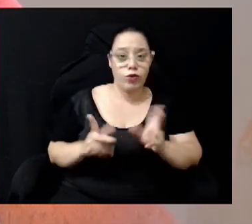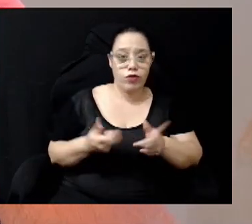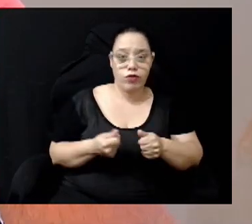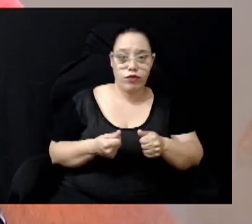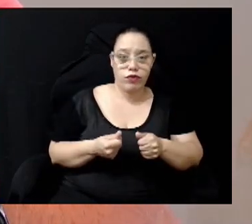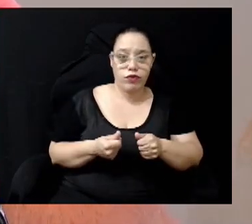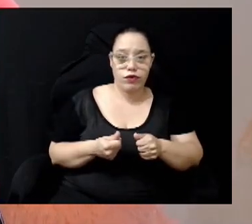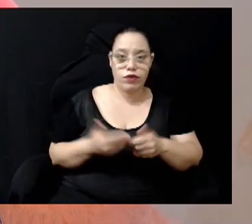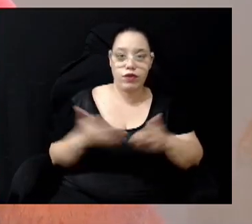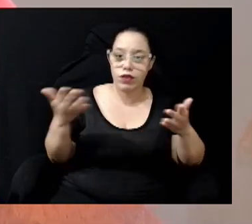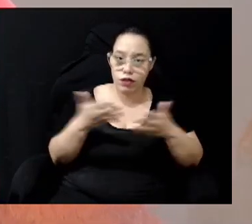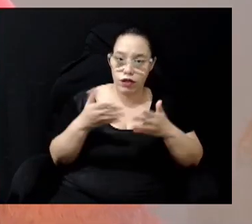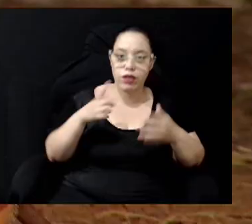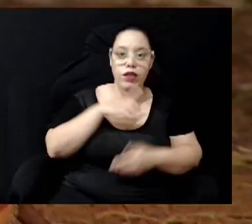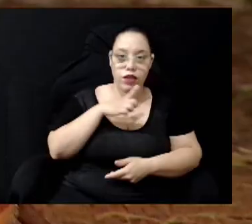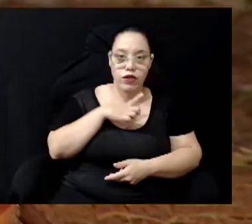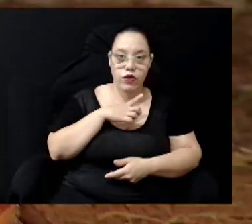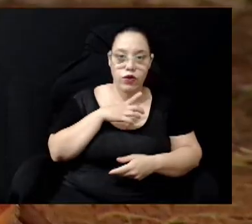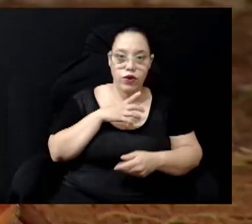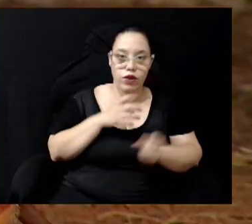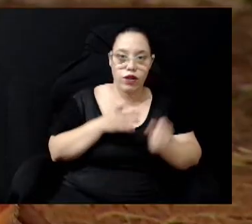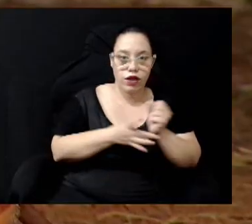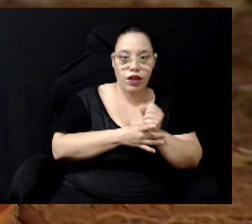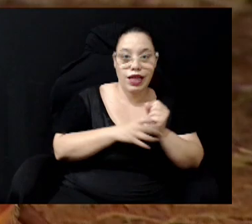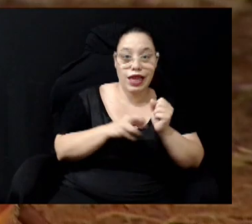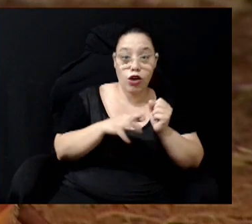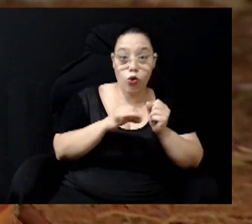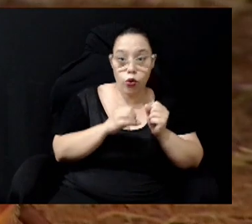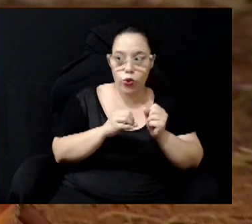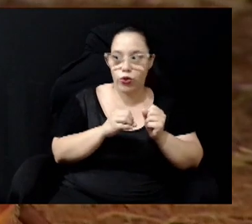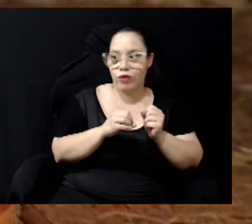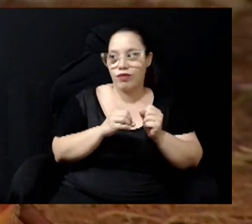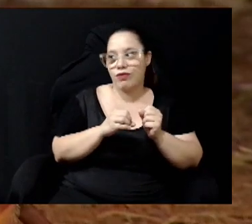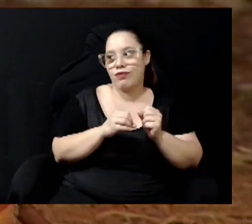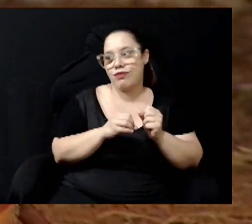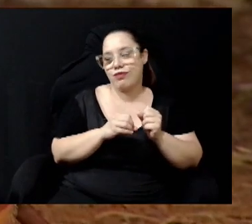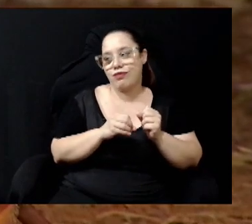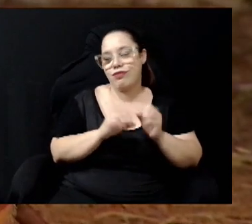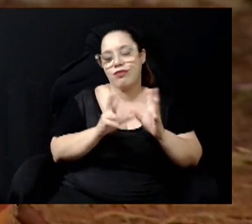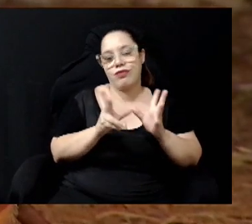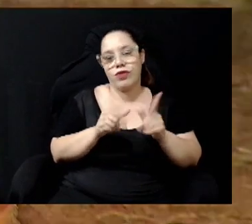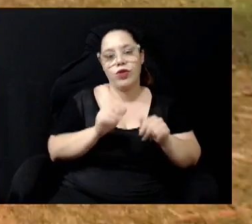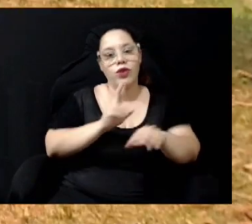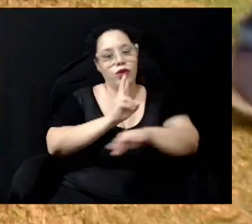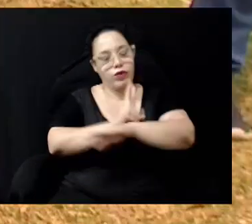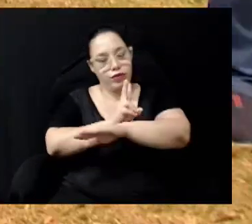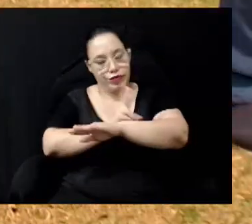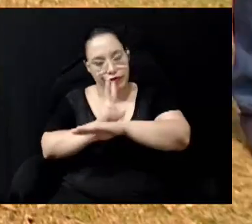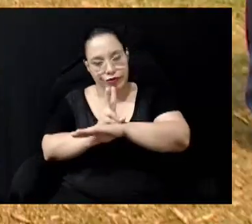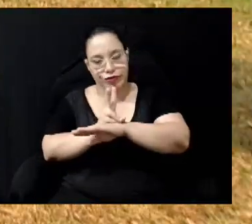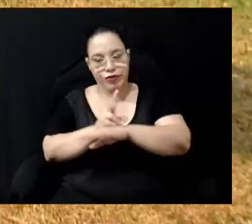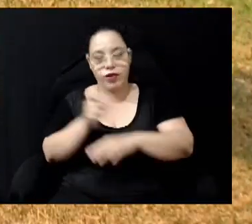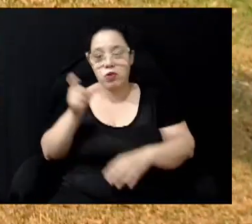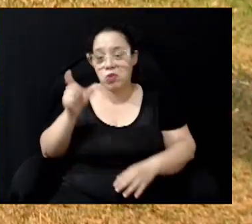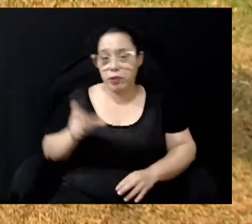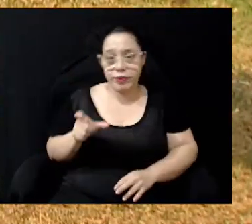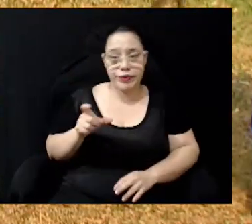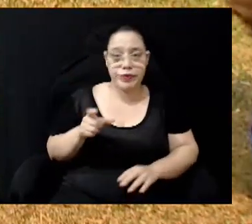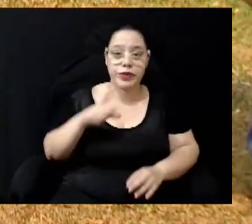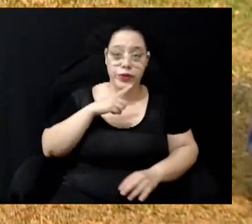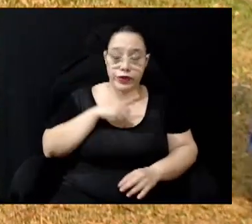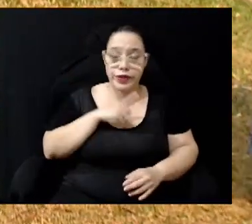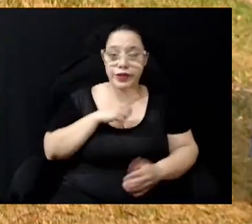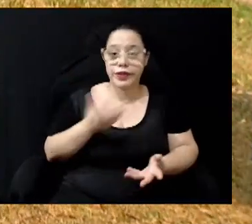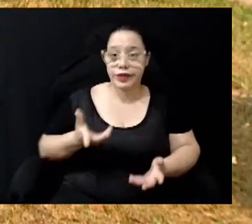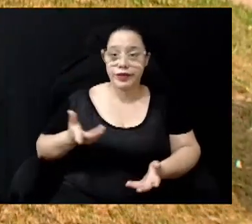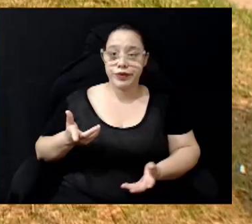tem seguro, inclusive, né? Mas ela tem todos esses cuidados que uma pessoa tem. E isso melhora